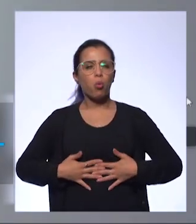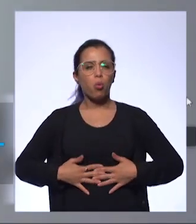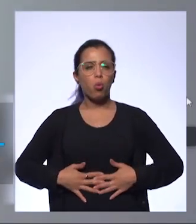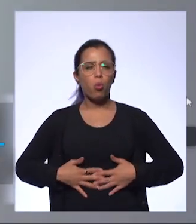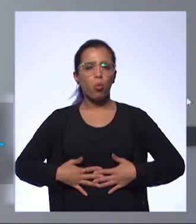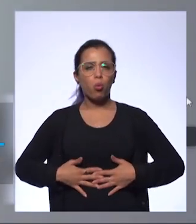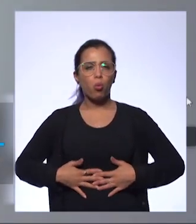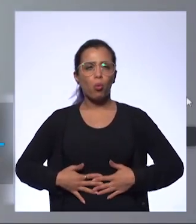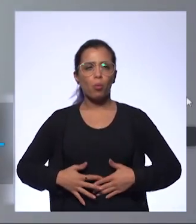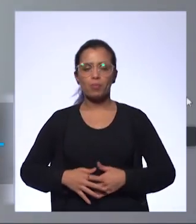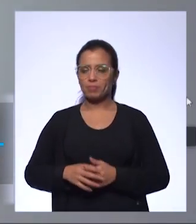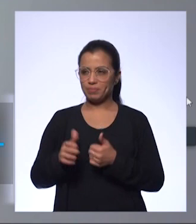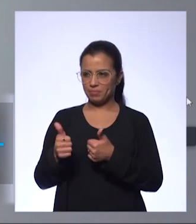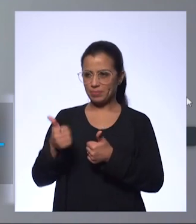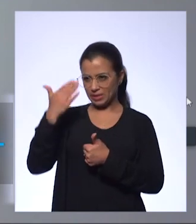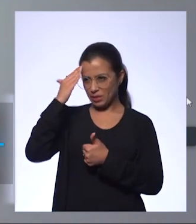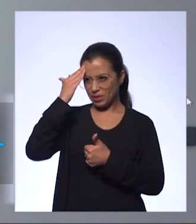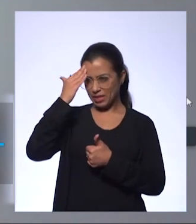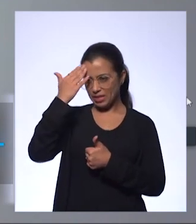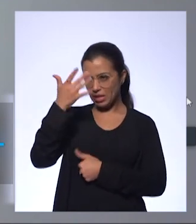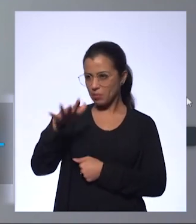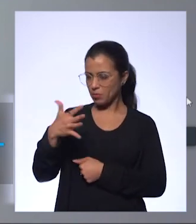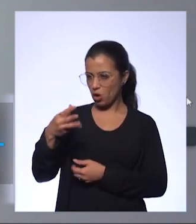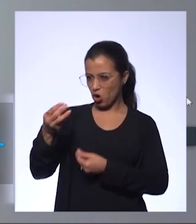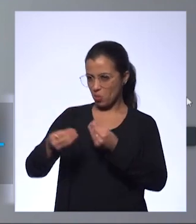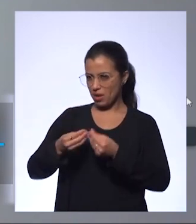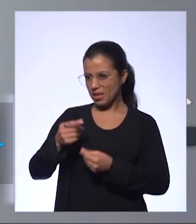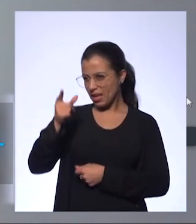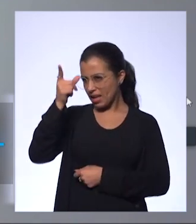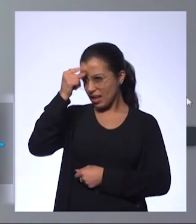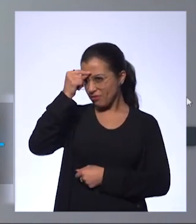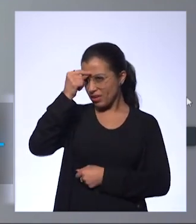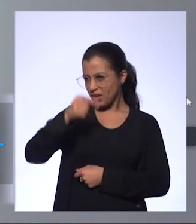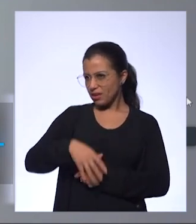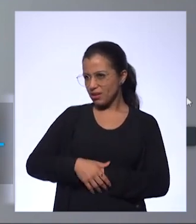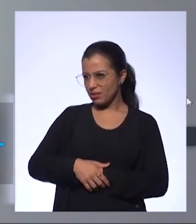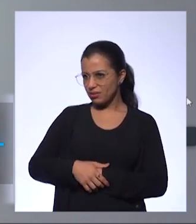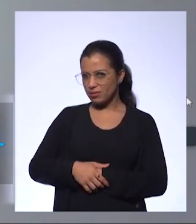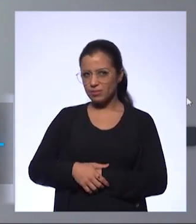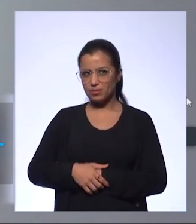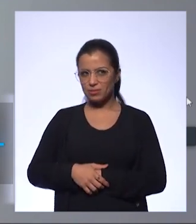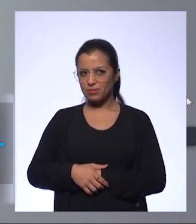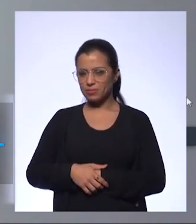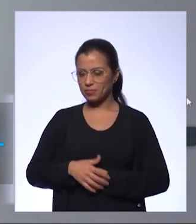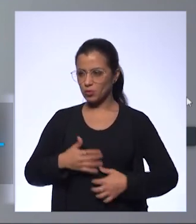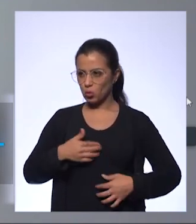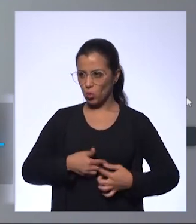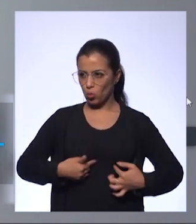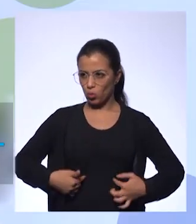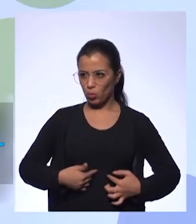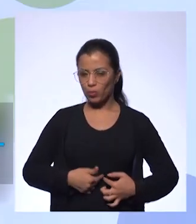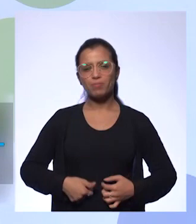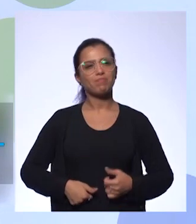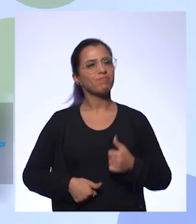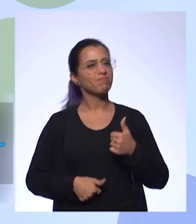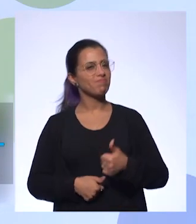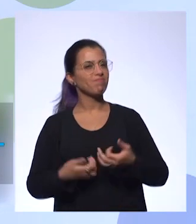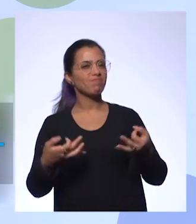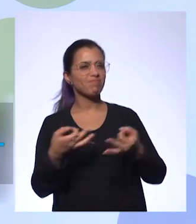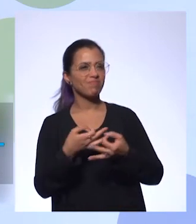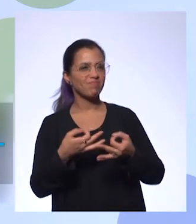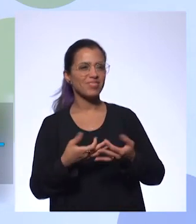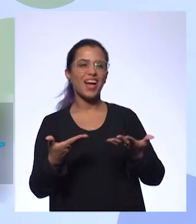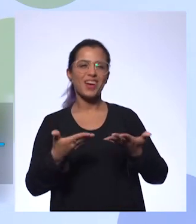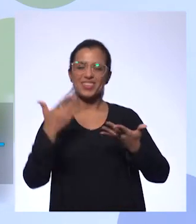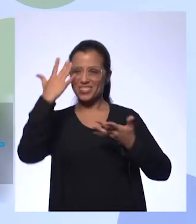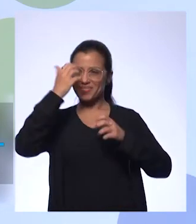esôfago. Perfeito, Dani? Deu para entender como faz para aliviar essa acidez no teu canal digestivo? Deu sim, Simone. Agora ficou